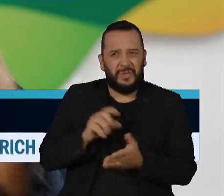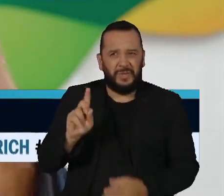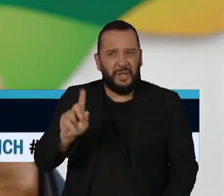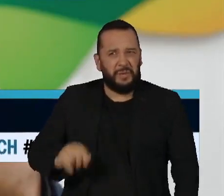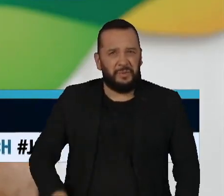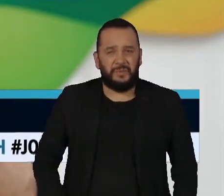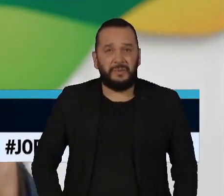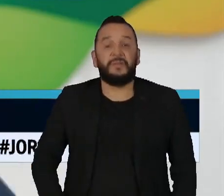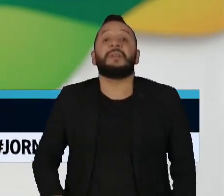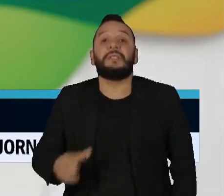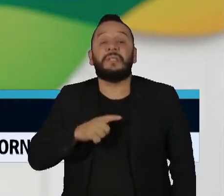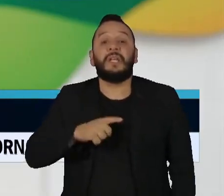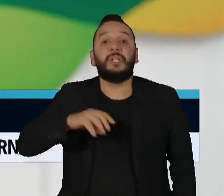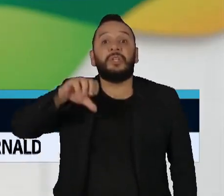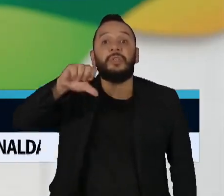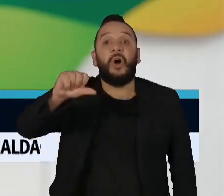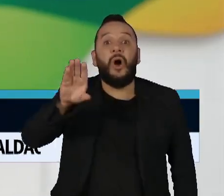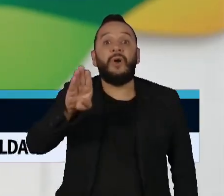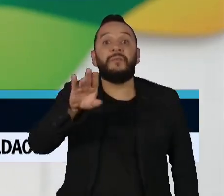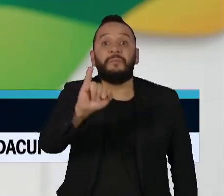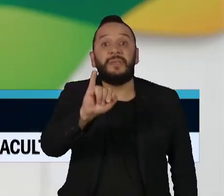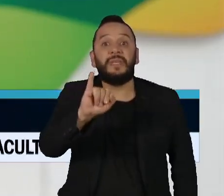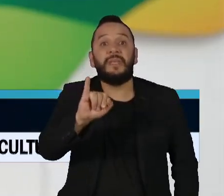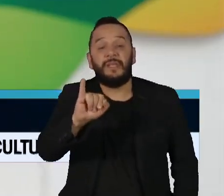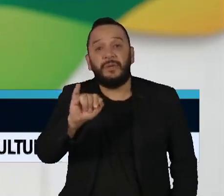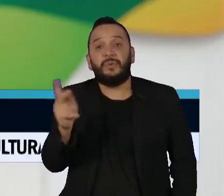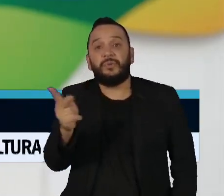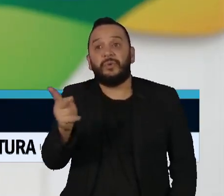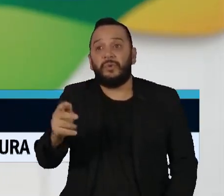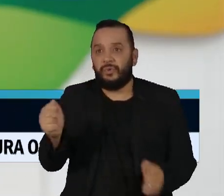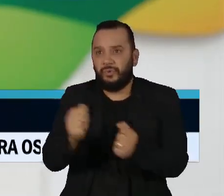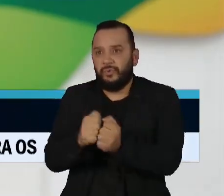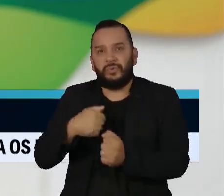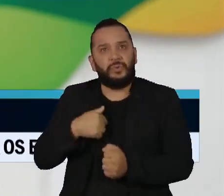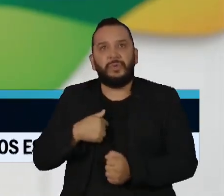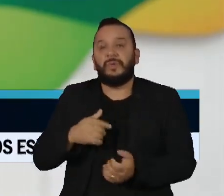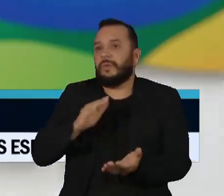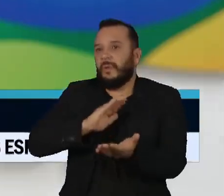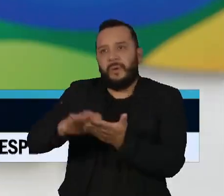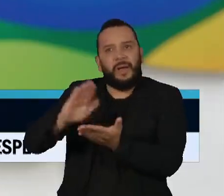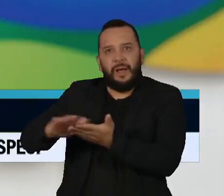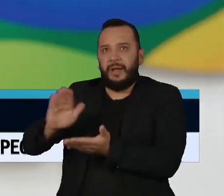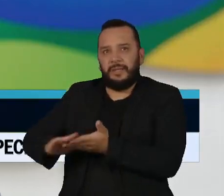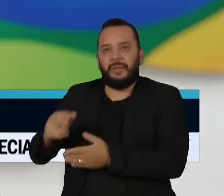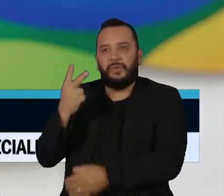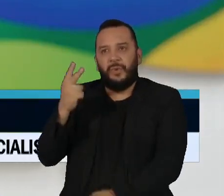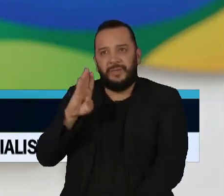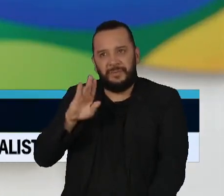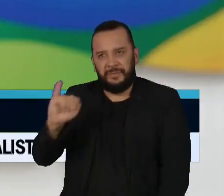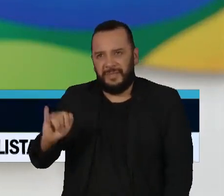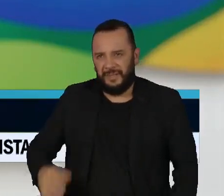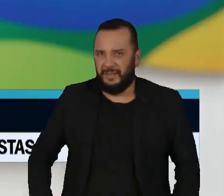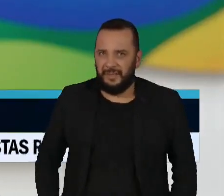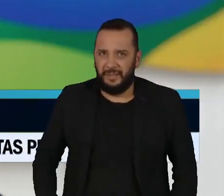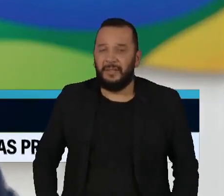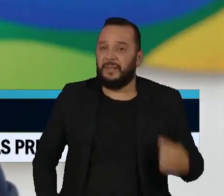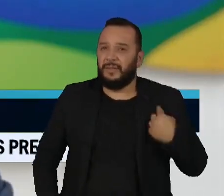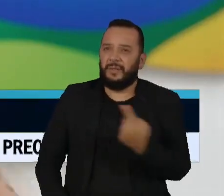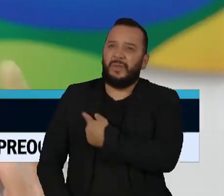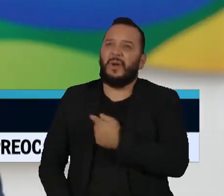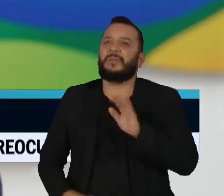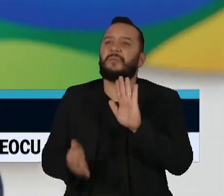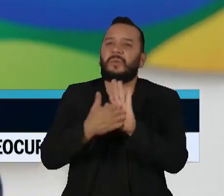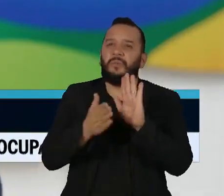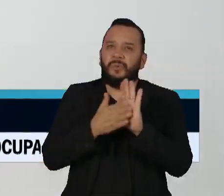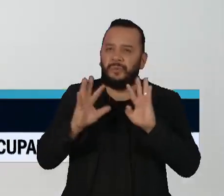recebem 9 bilhões, os dois juntos, e não conseguem gastar, não gastam 2 bilhões. Portanto, quando a gente propõe que